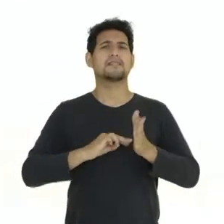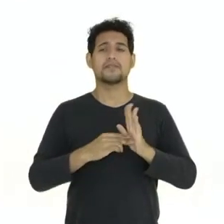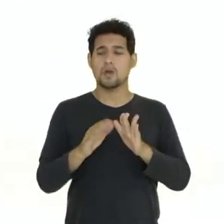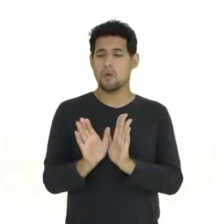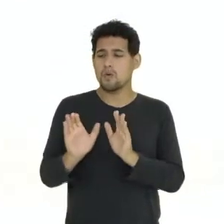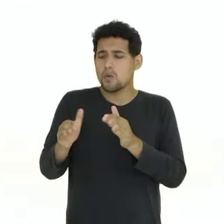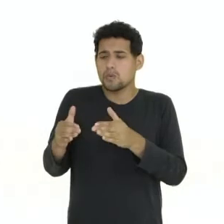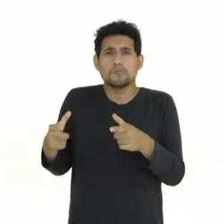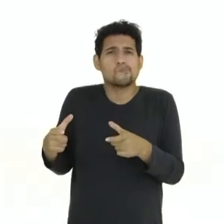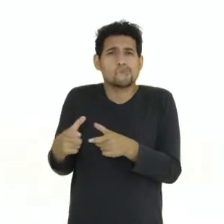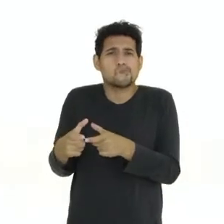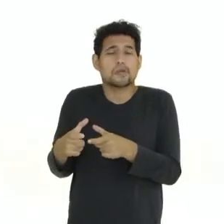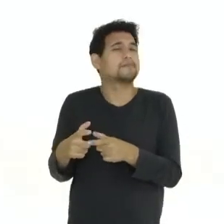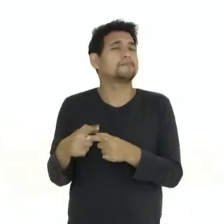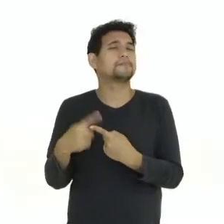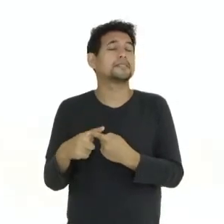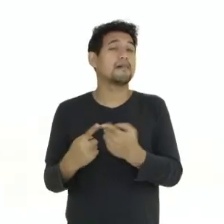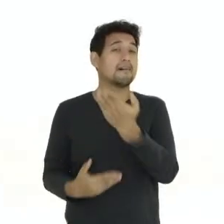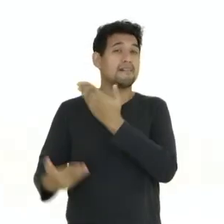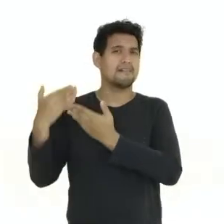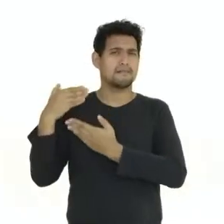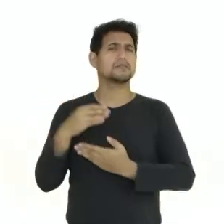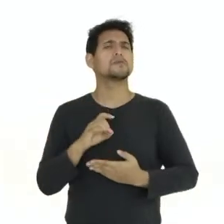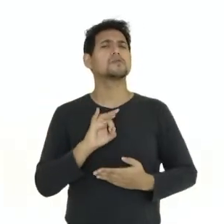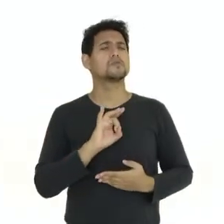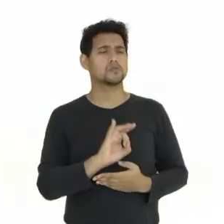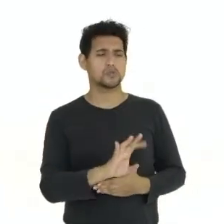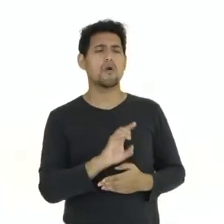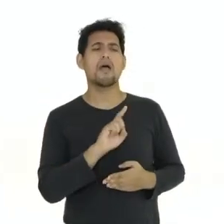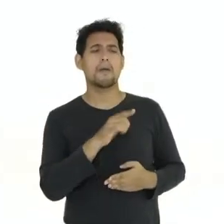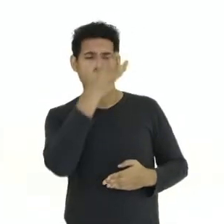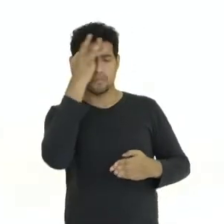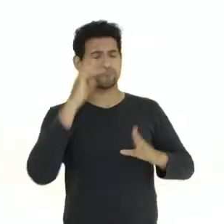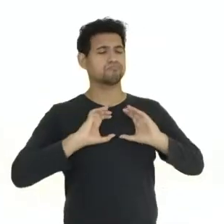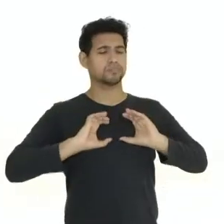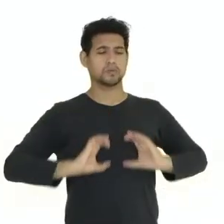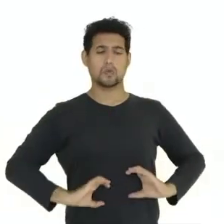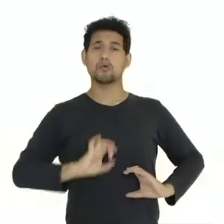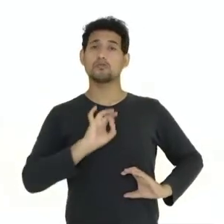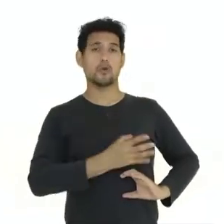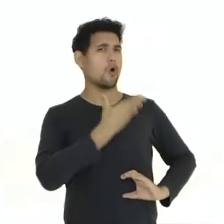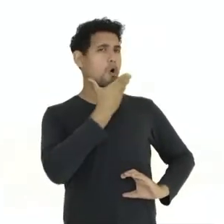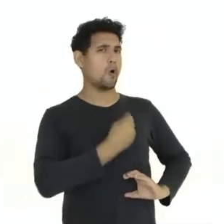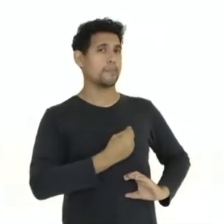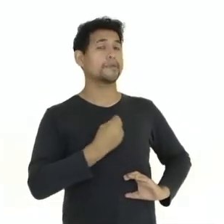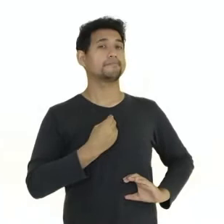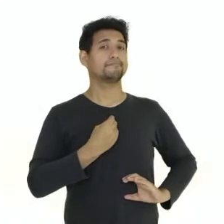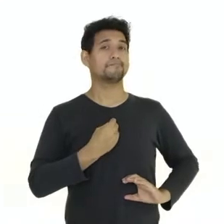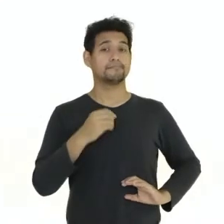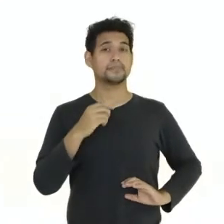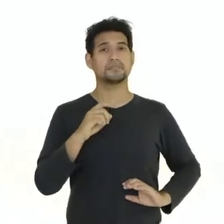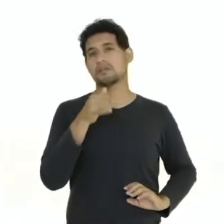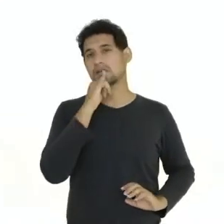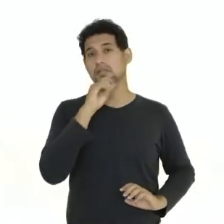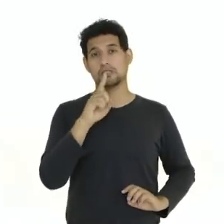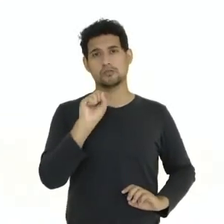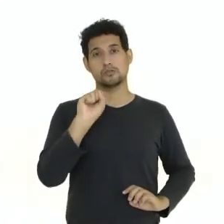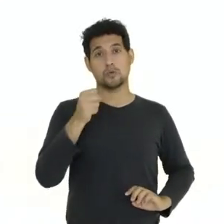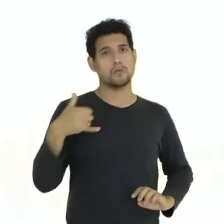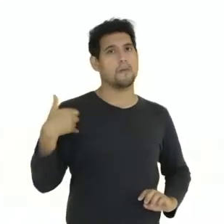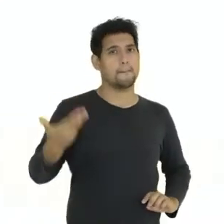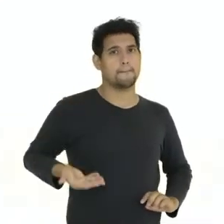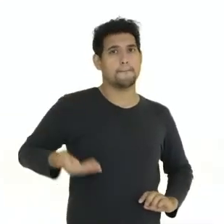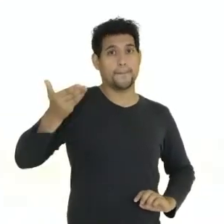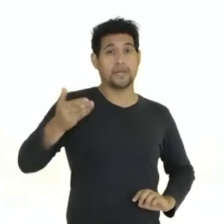população. Nessa época, só eram considerados cidadãos os homens maiores de idade que fossem